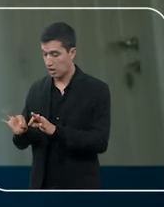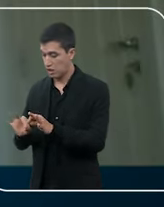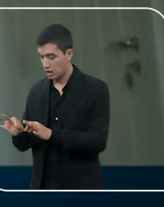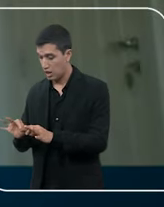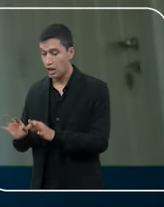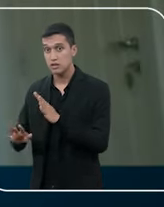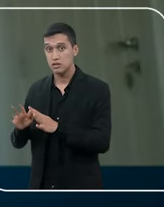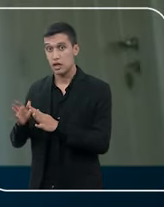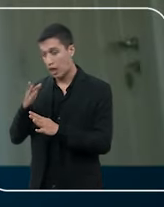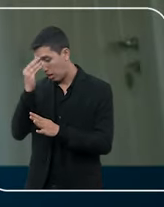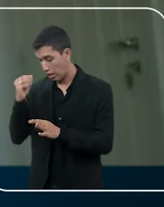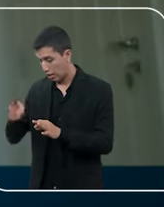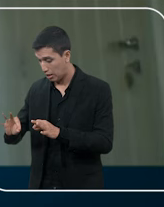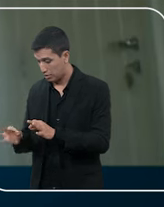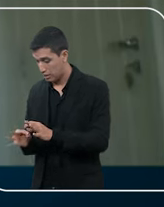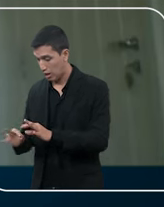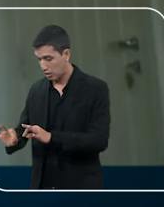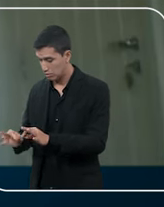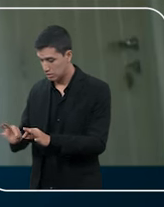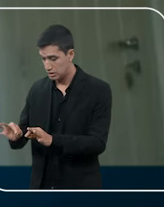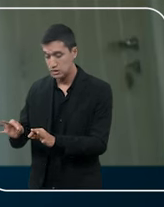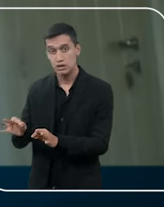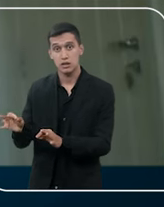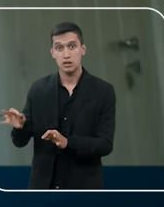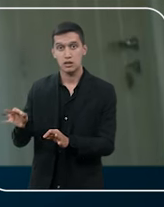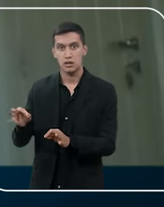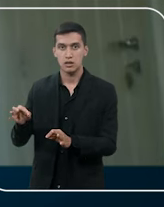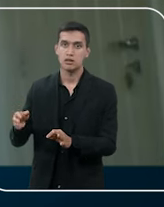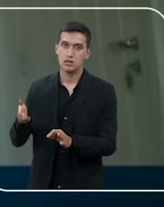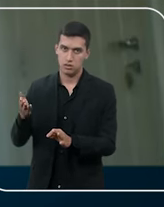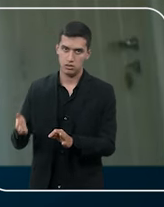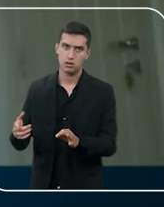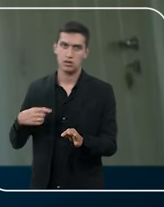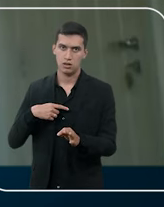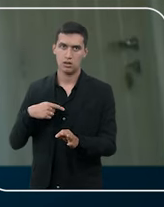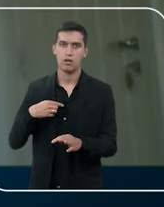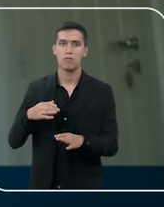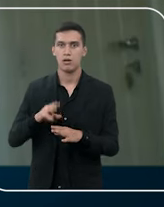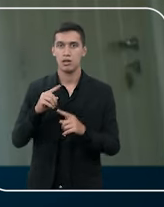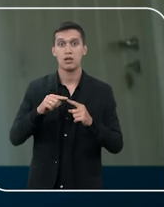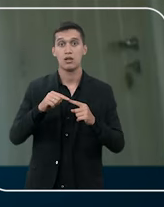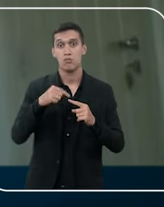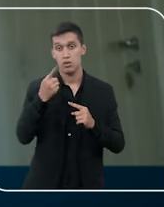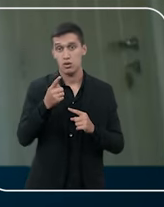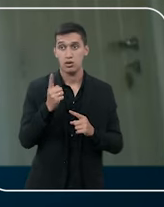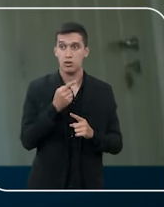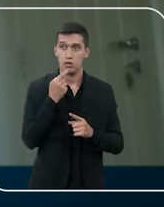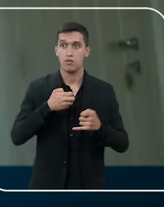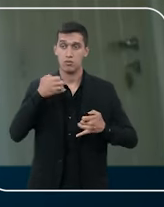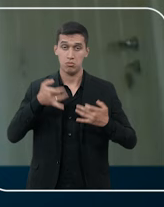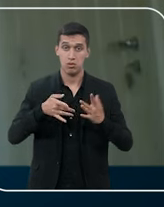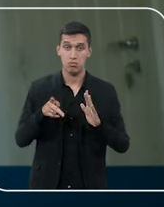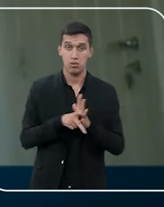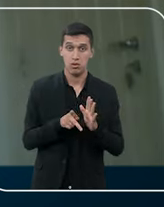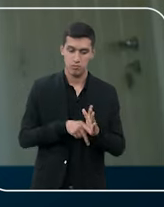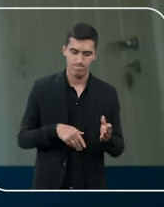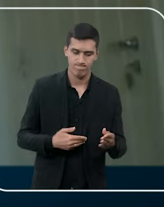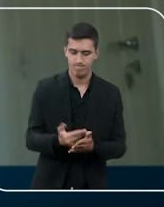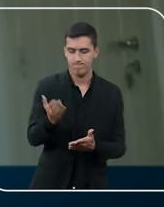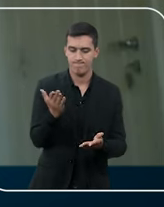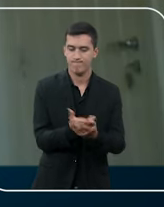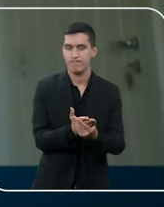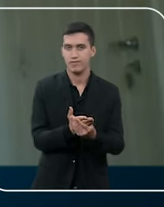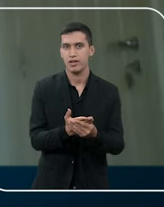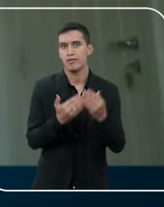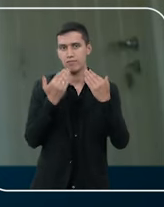prova testemunhal. Tem também isso seria, né, mais posteriormente, se a gente fosse falar de um processo judicial, a